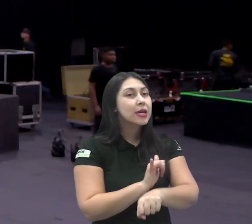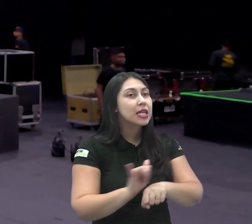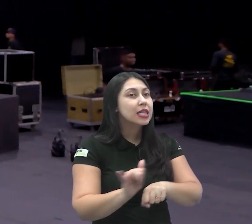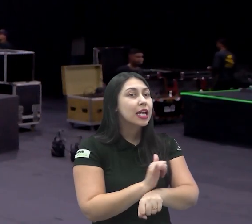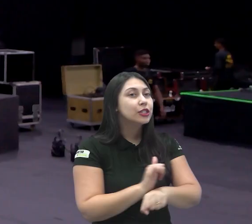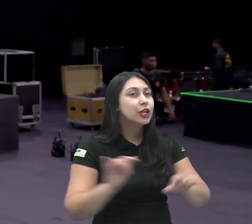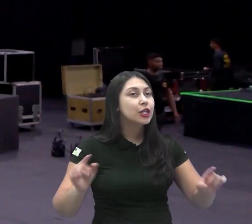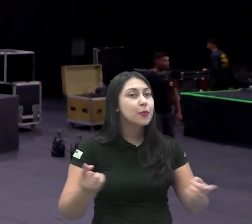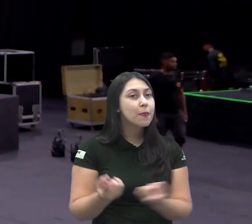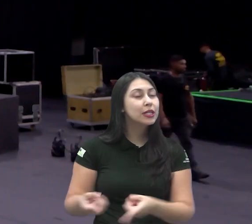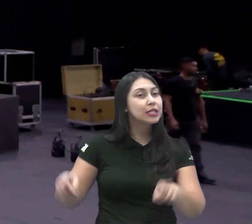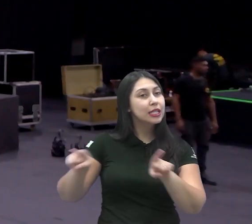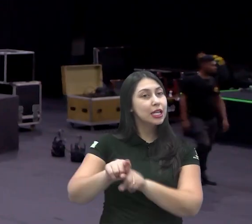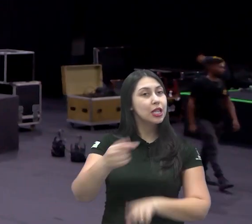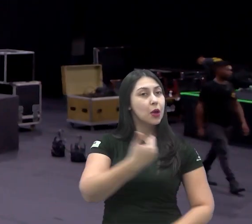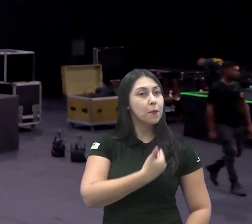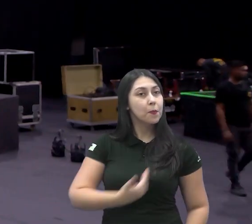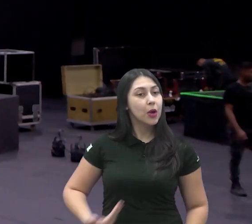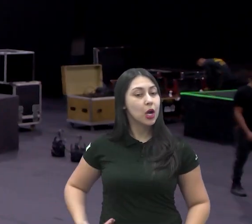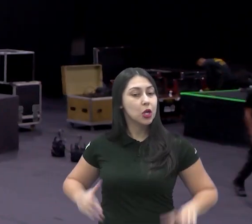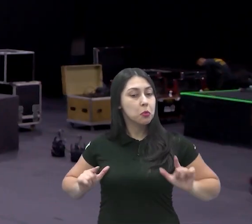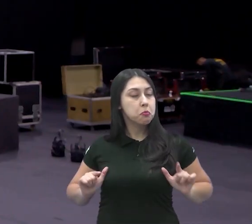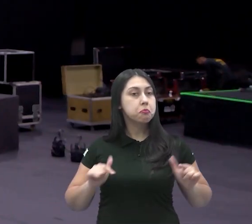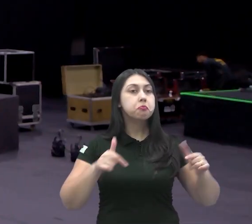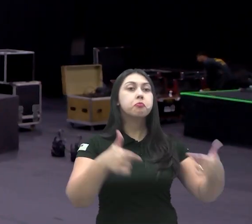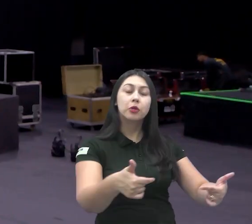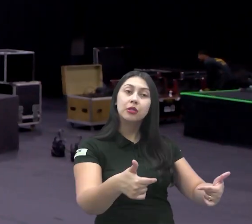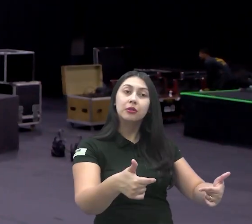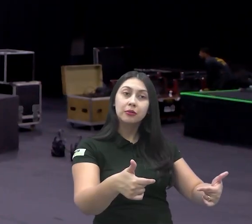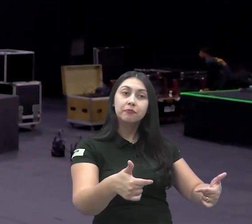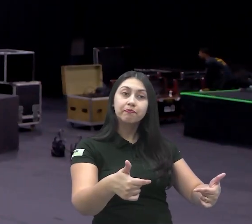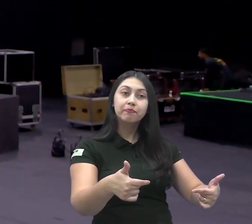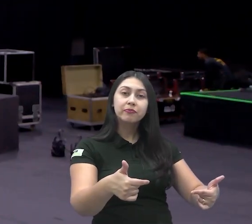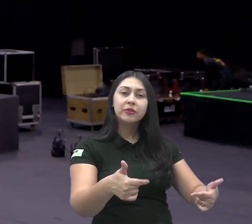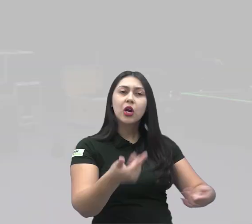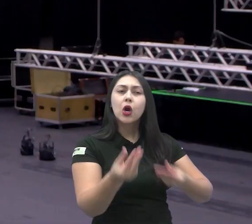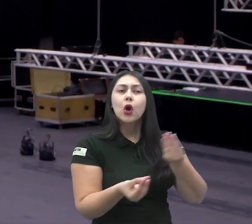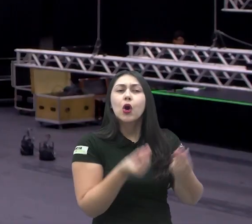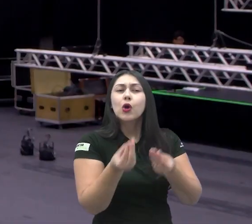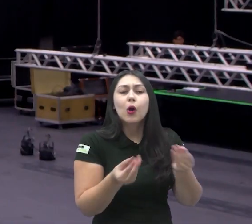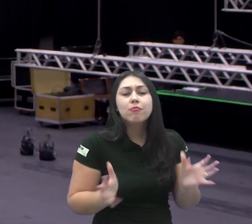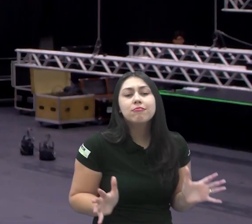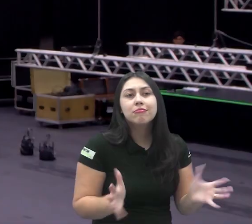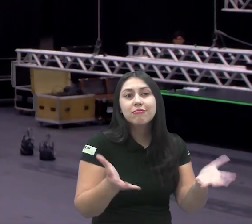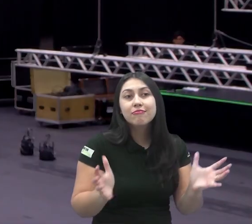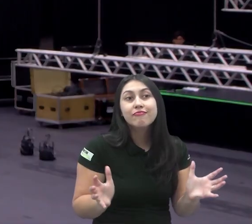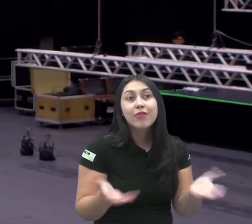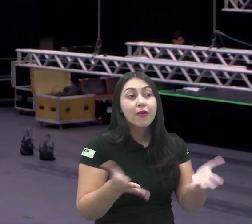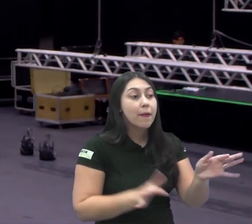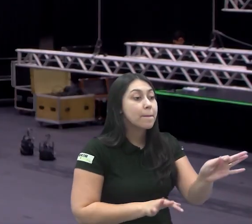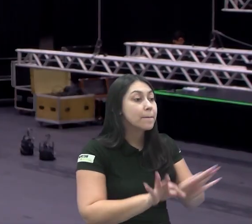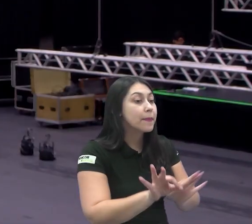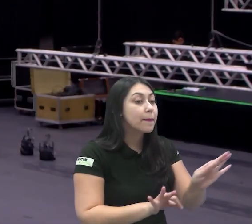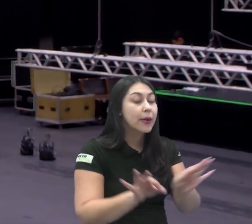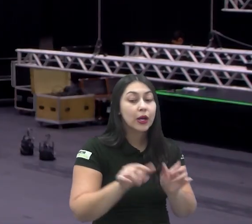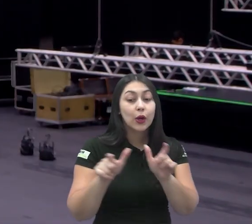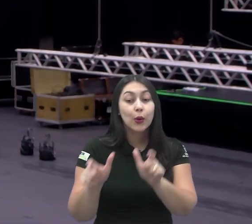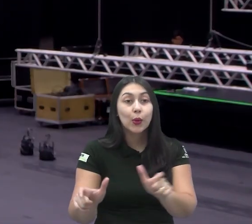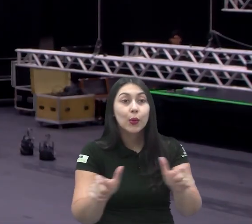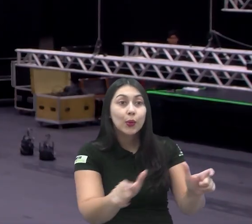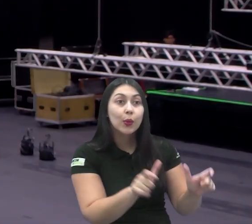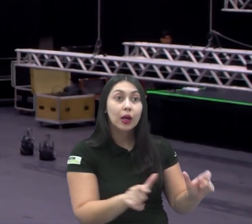enquanto como as políticas públicas interferem na promoção do lazer ou não. Como que a gente promove